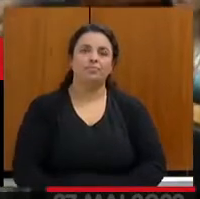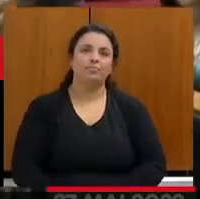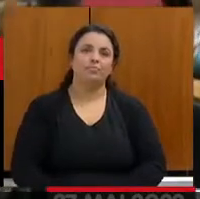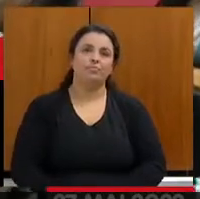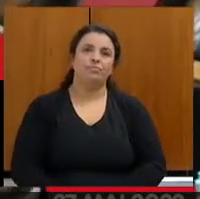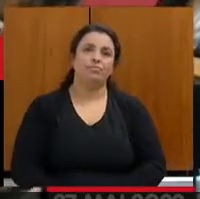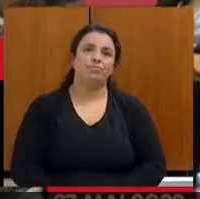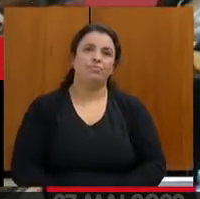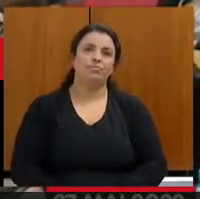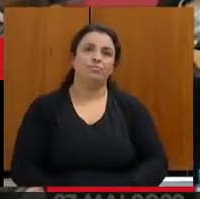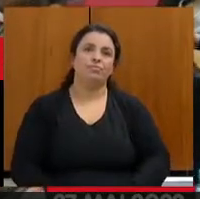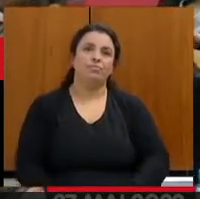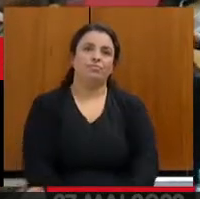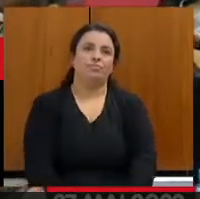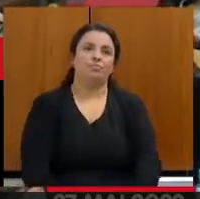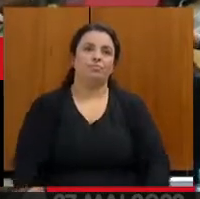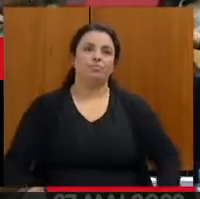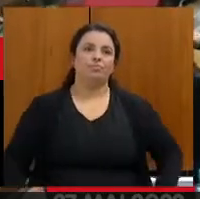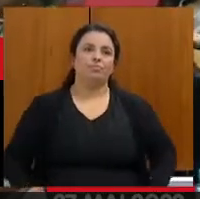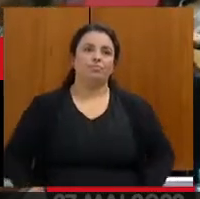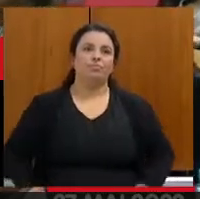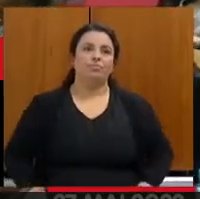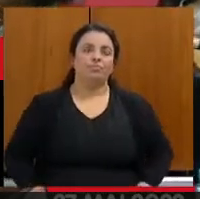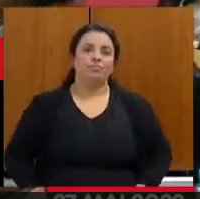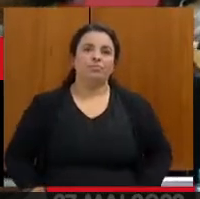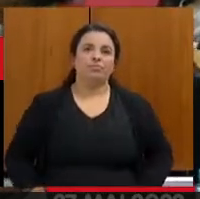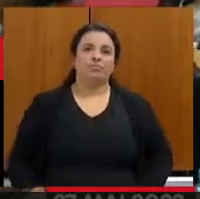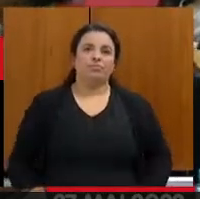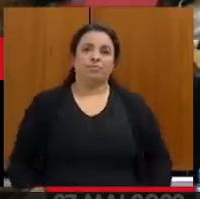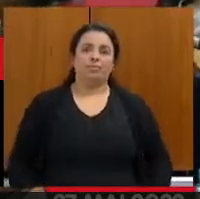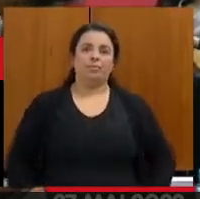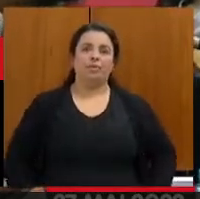E aí E aí